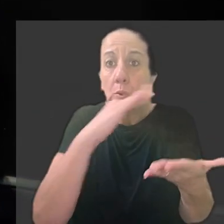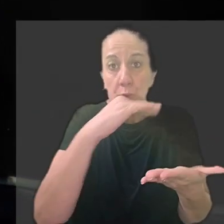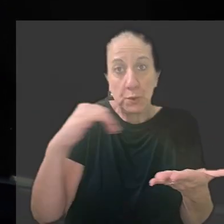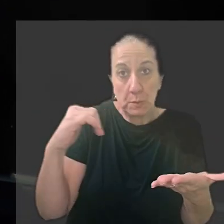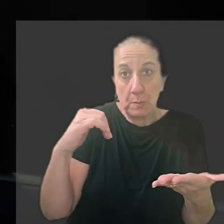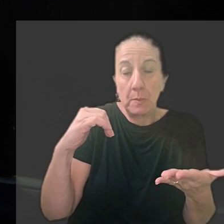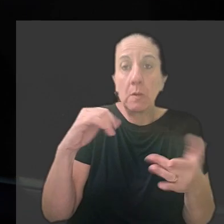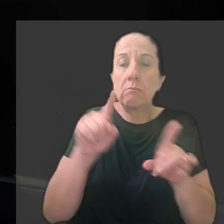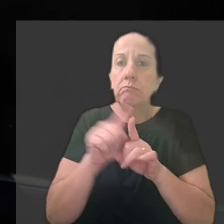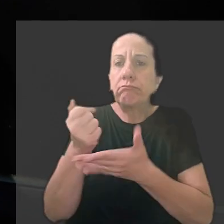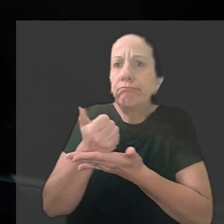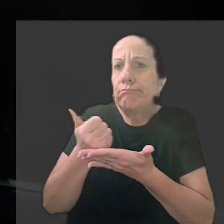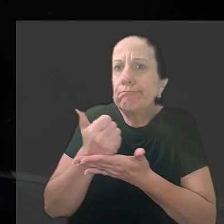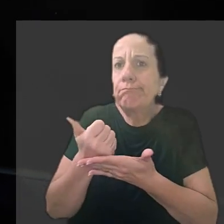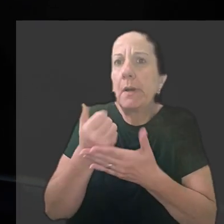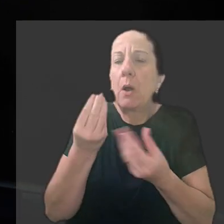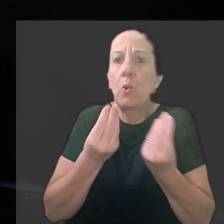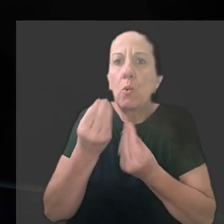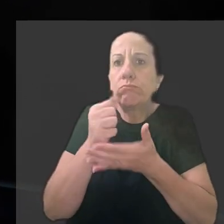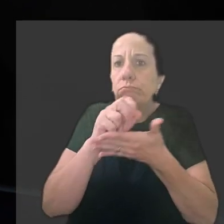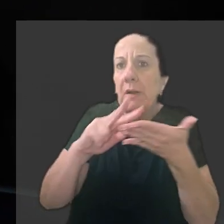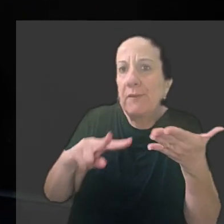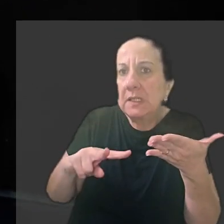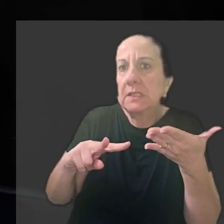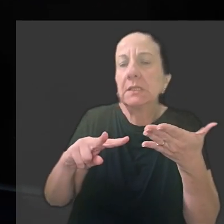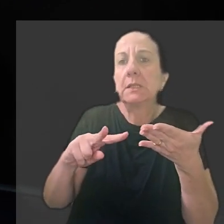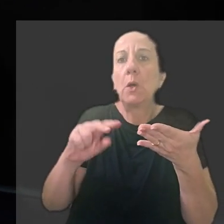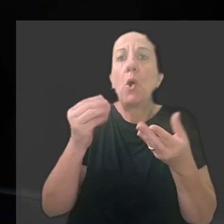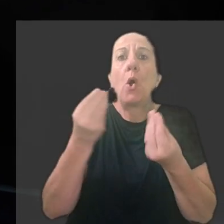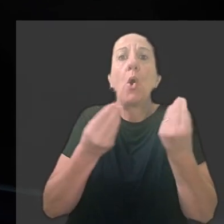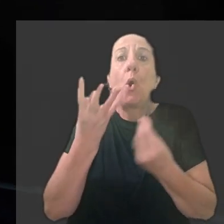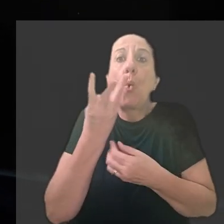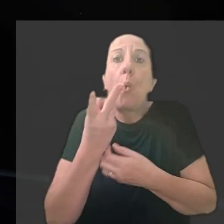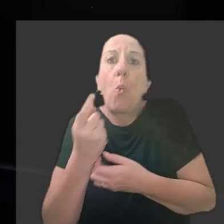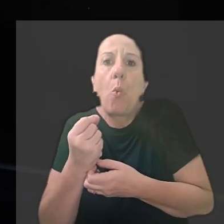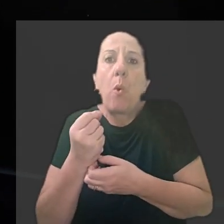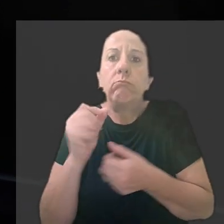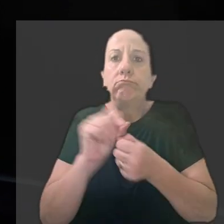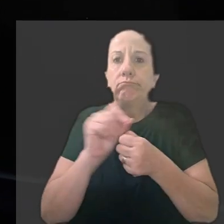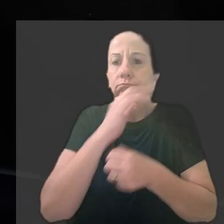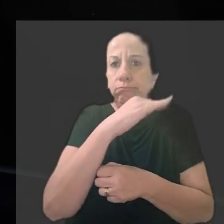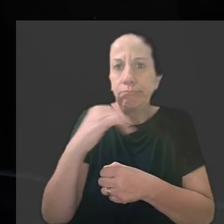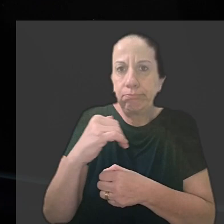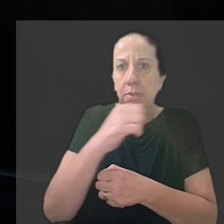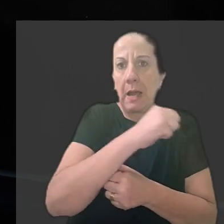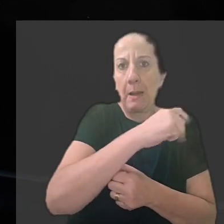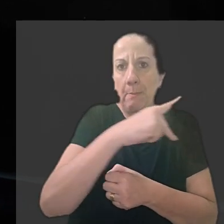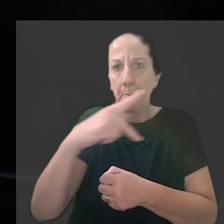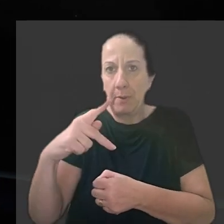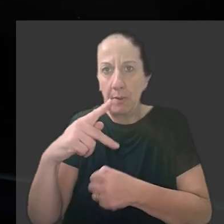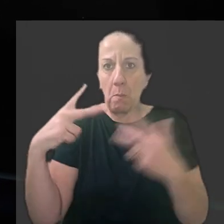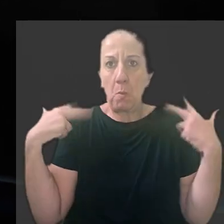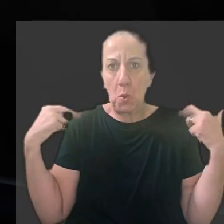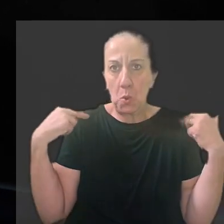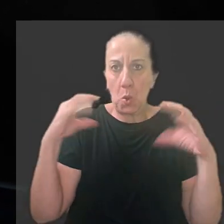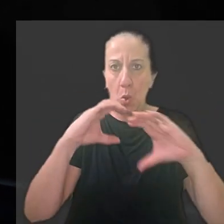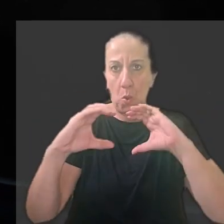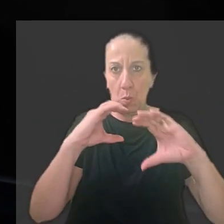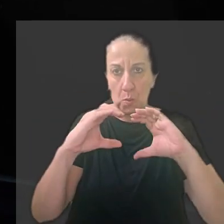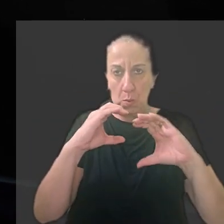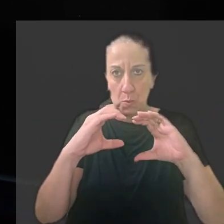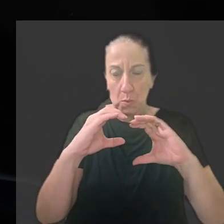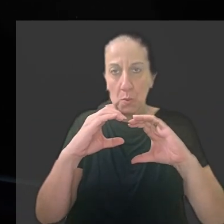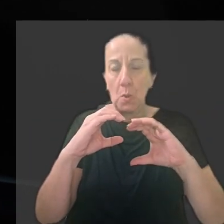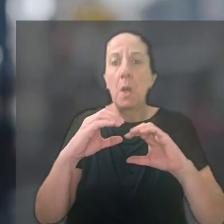e na distribuição de chamados, com base nas avaliações, na frequência das corridas e nas comunicações entre plataforma